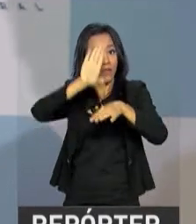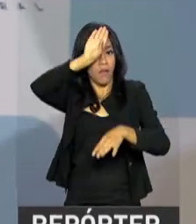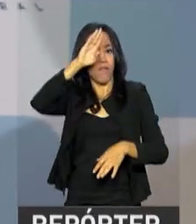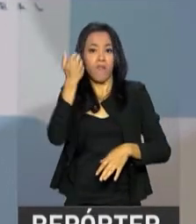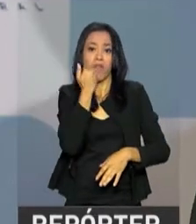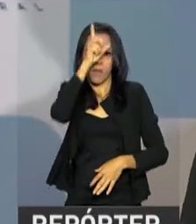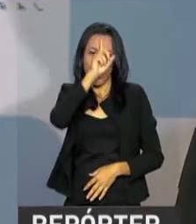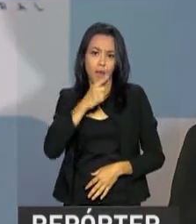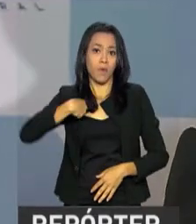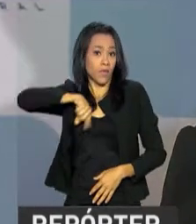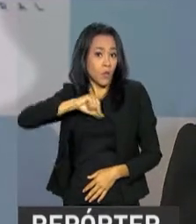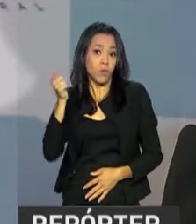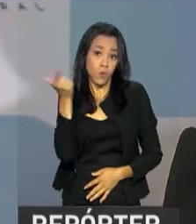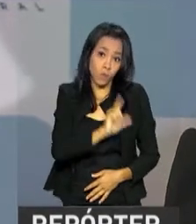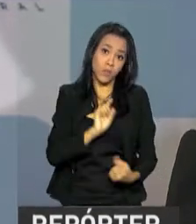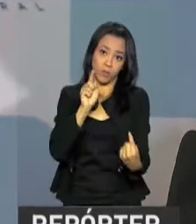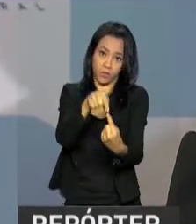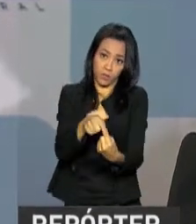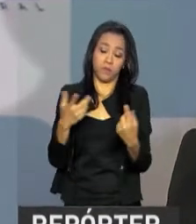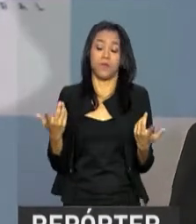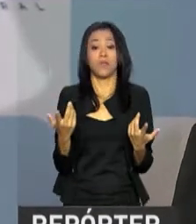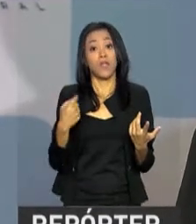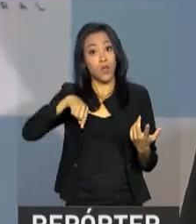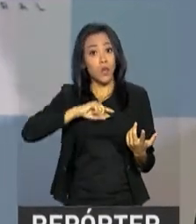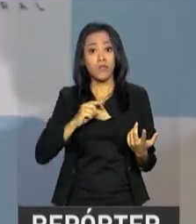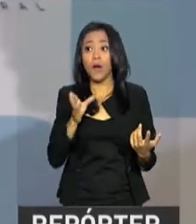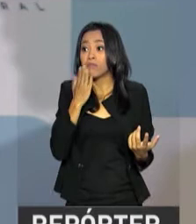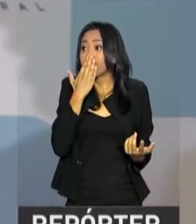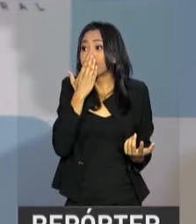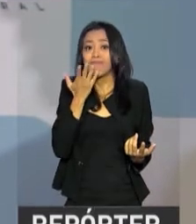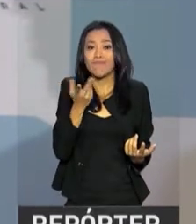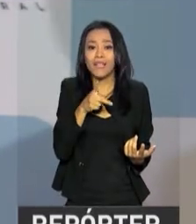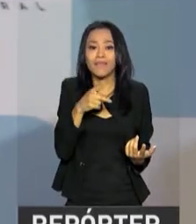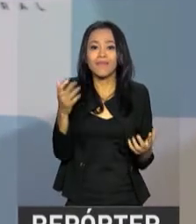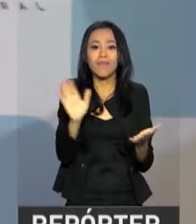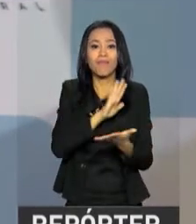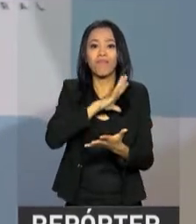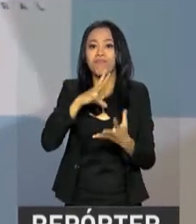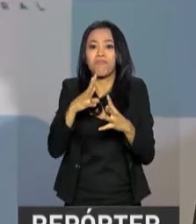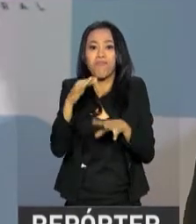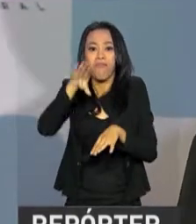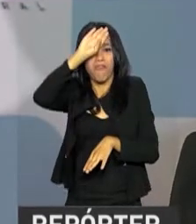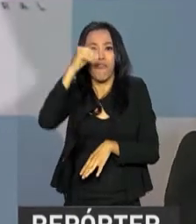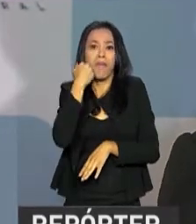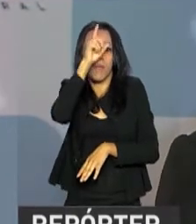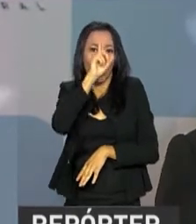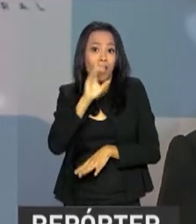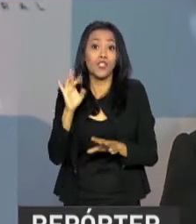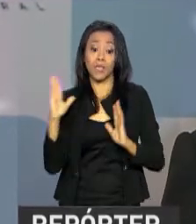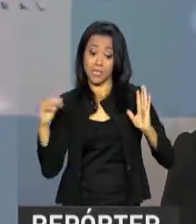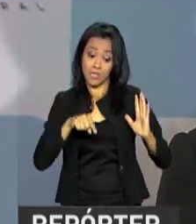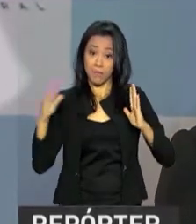os objetivos nós estaremos fazendo a vacinação no momento em que nem se falar em caso de febre amarela porque ela só acontece nesses